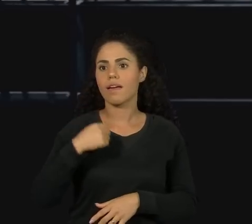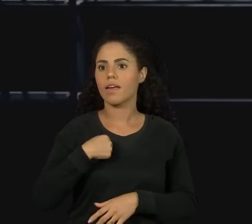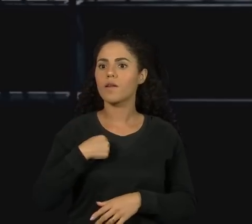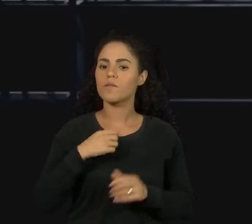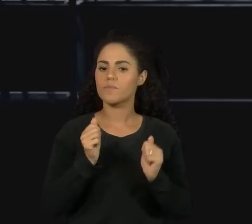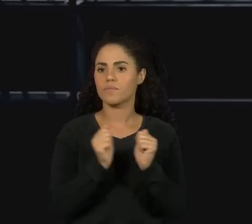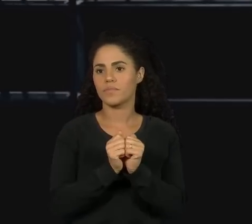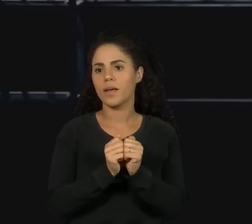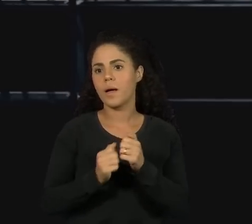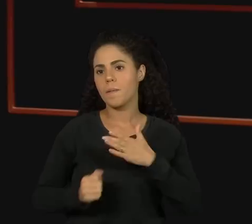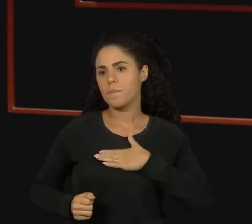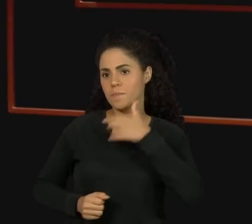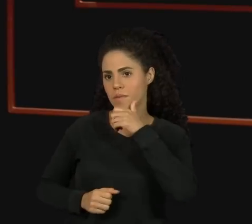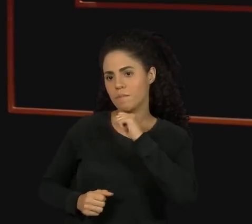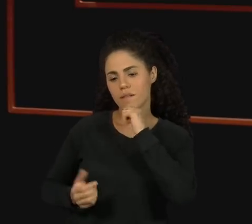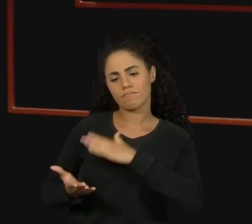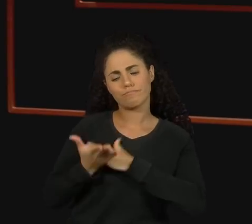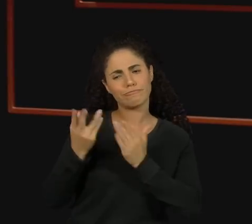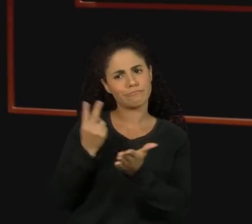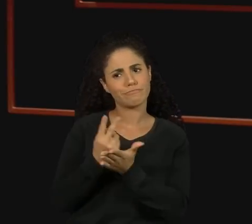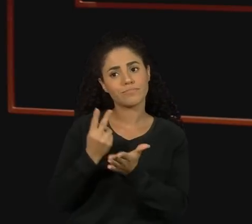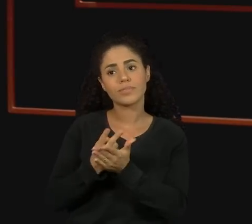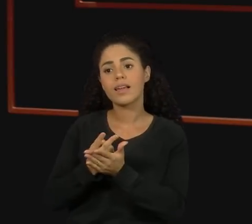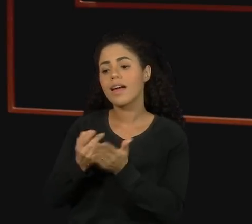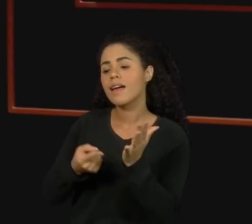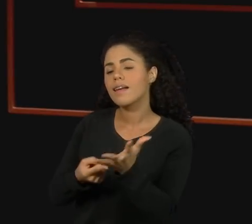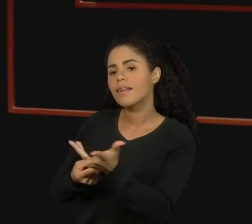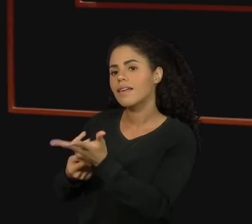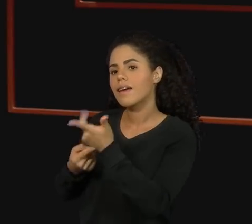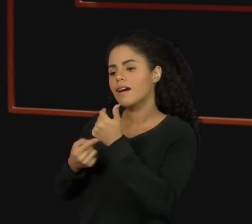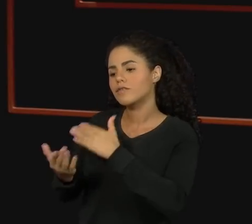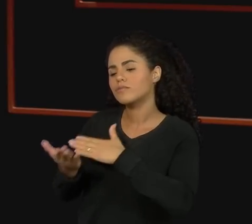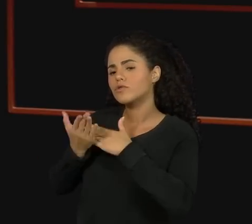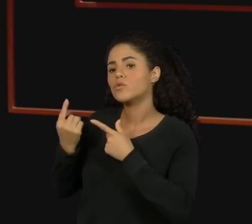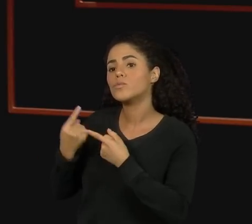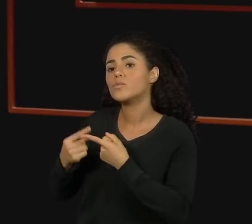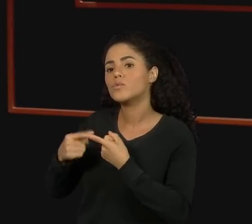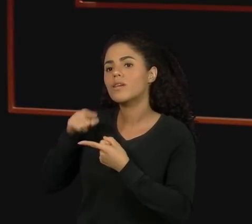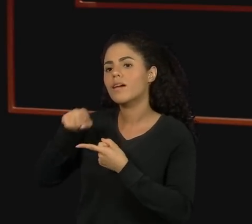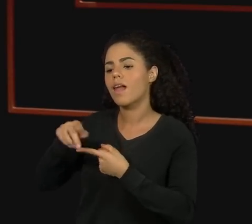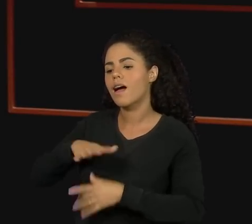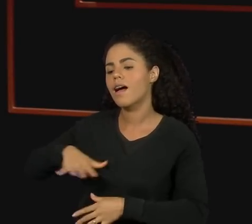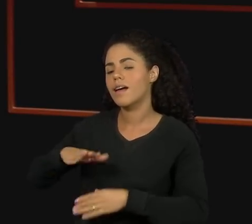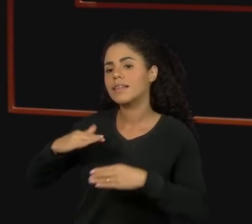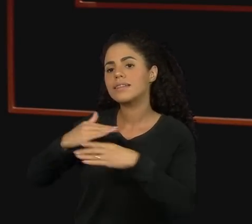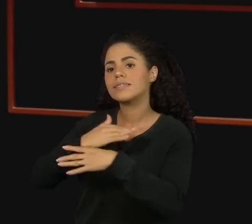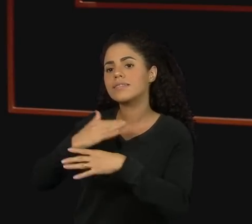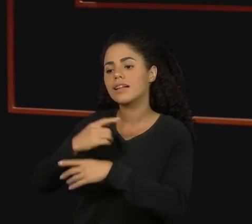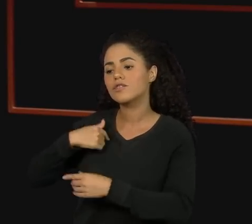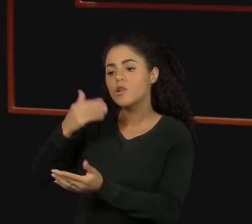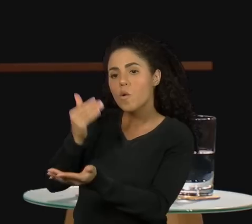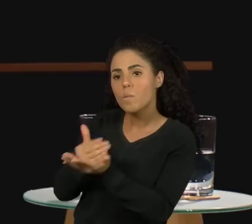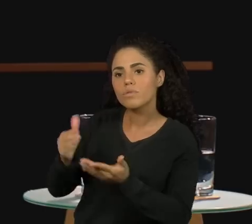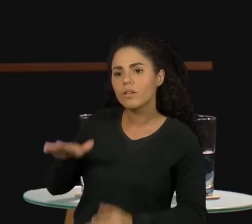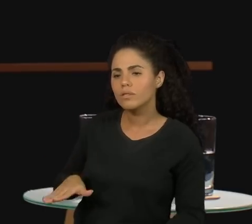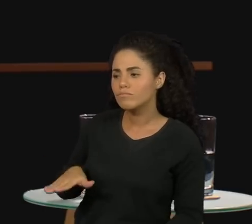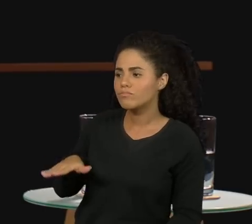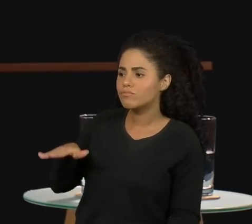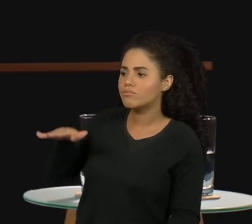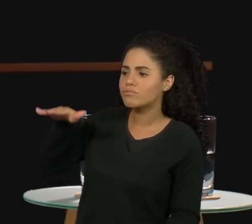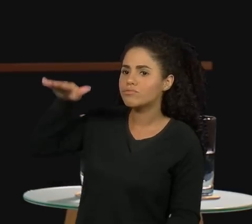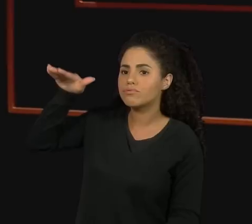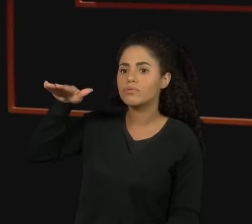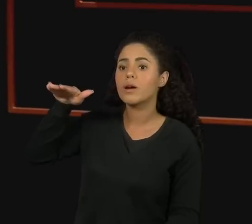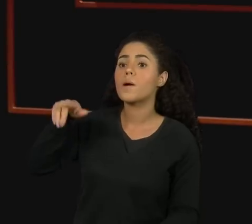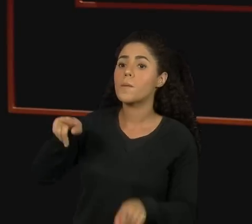mãe, né? E a arte, ela se soma para mim nessa questão de Catalão, porque foi lá que tudo começou. Não só por causa da minha